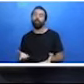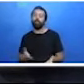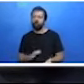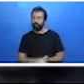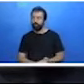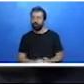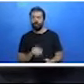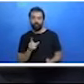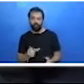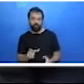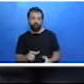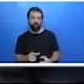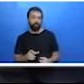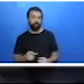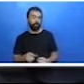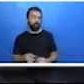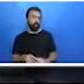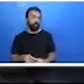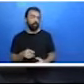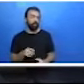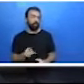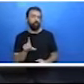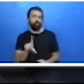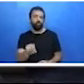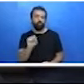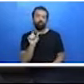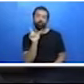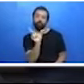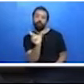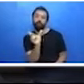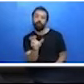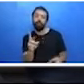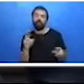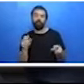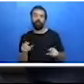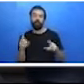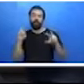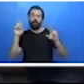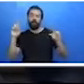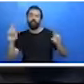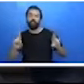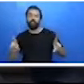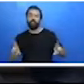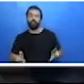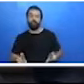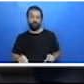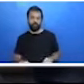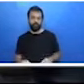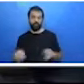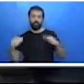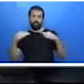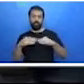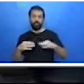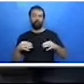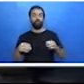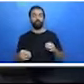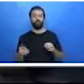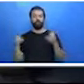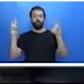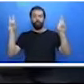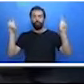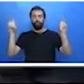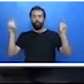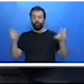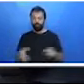podem criar, lembrando que tem que ter a ver com jogos eletrônicos e com o que está contando aqui no poema.